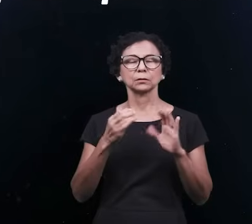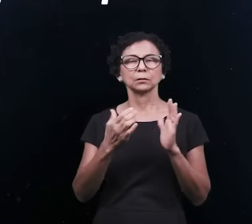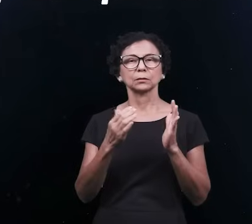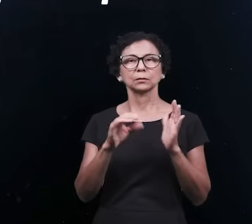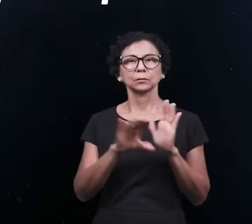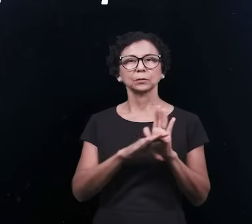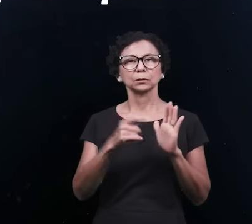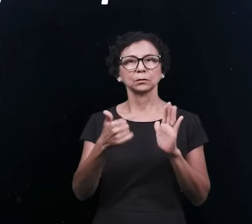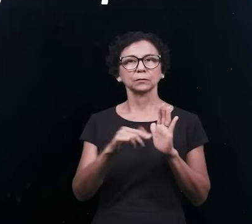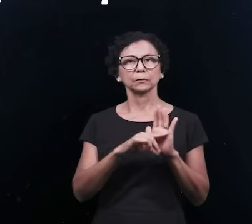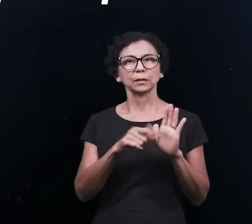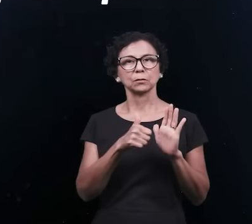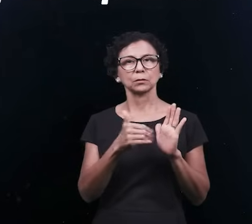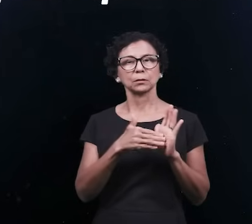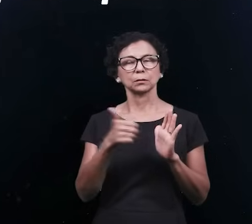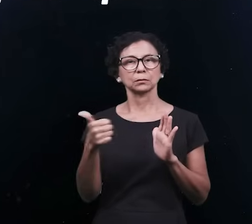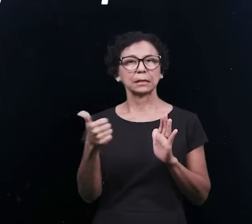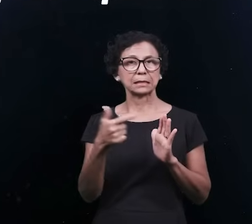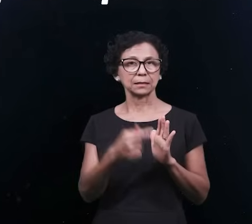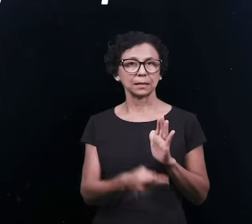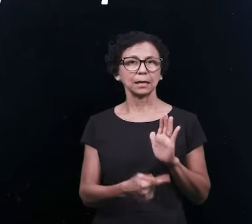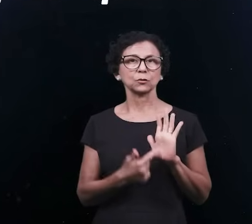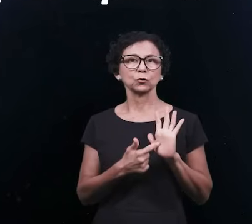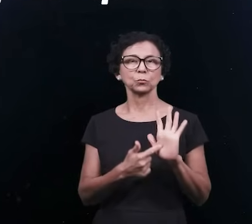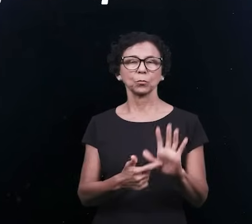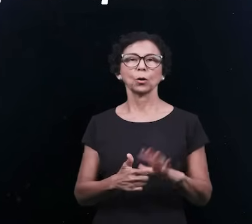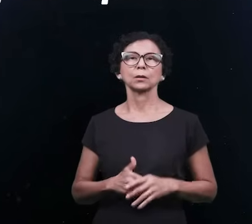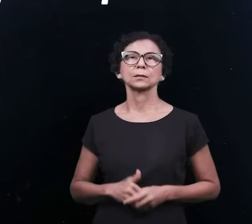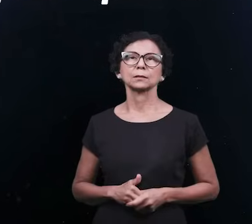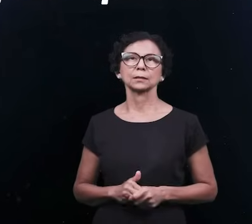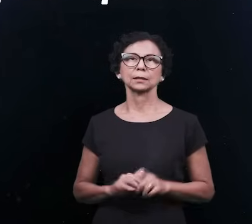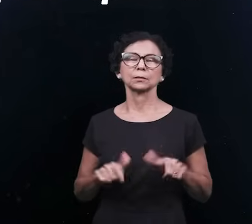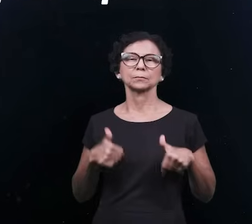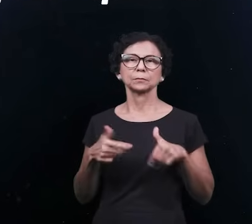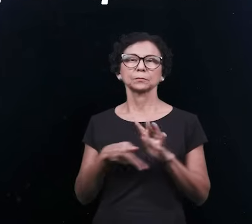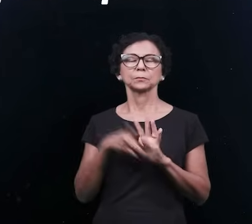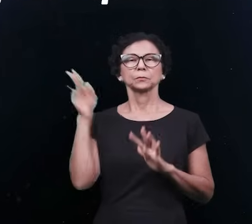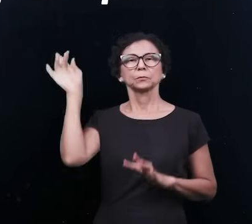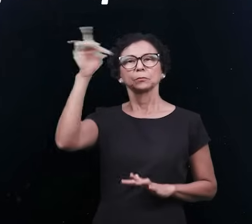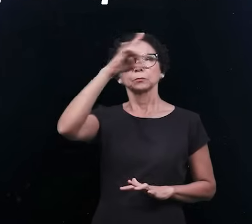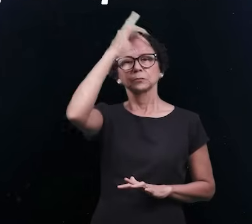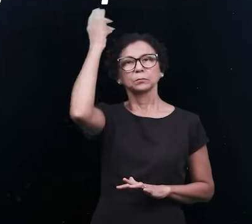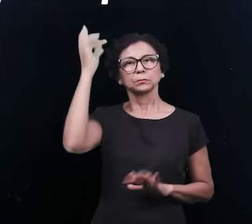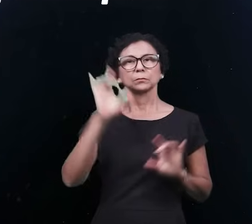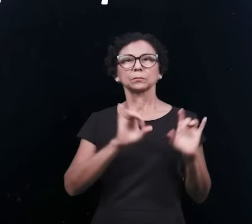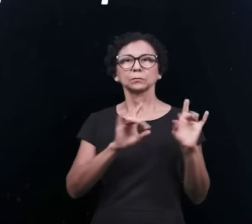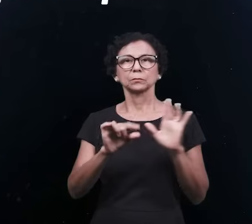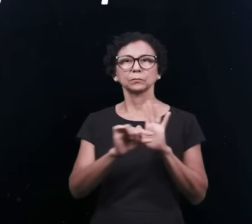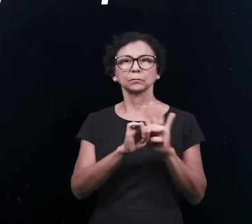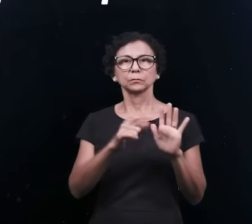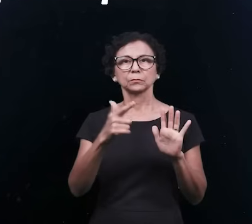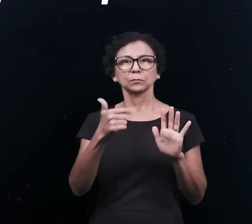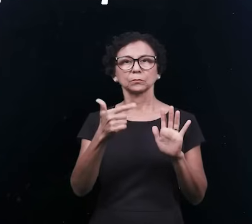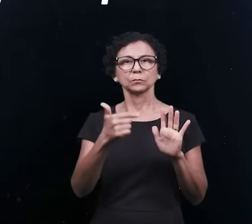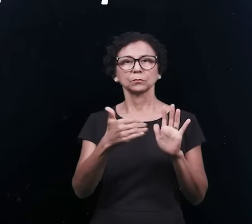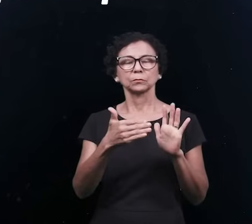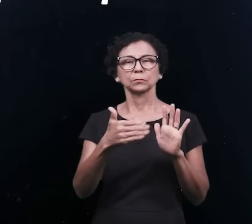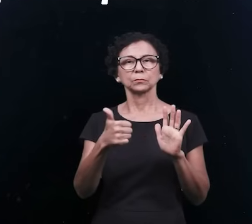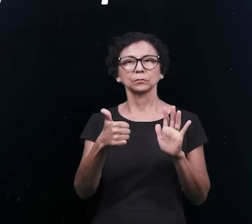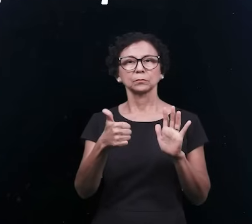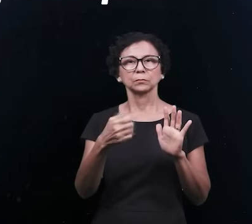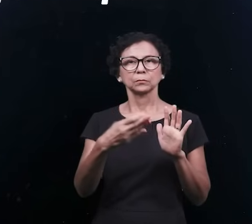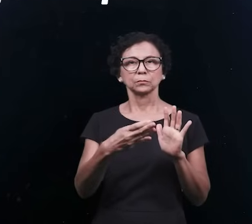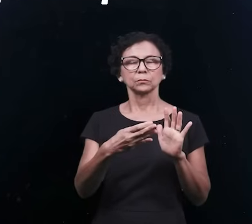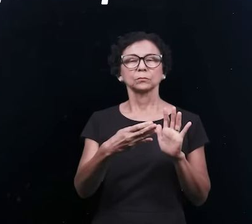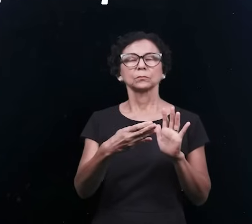capítulo 2, versos 11 a 17, destaco a operação do Espírito Santo, em especial nos versículos 12 e